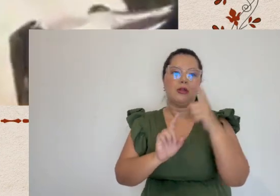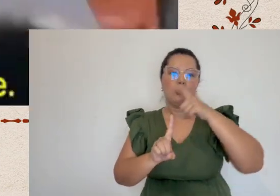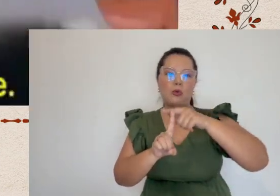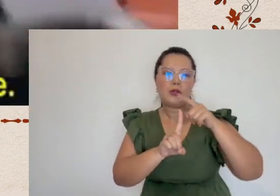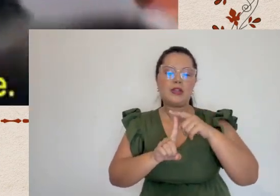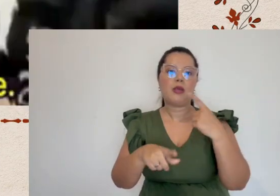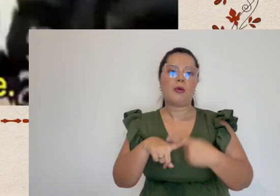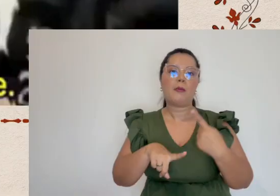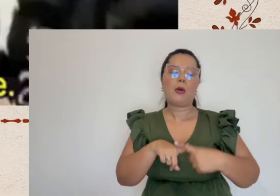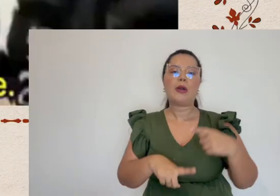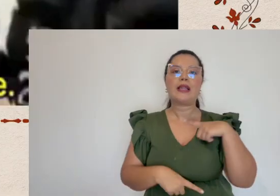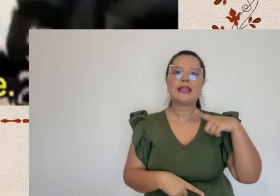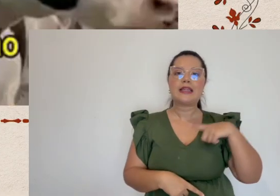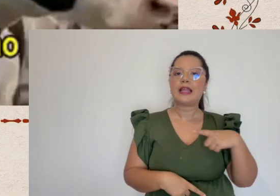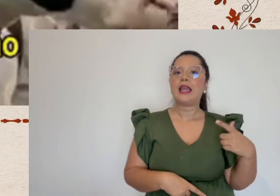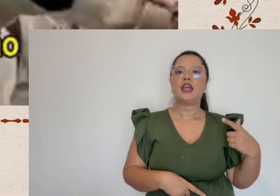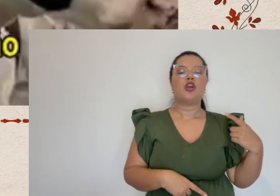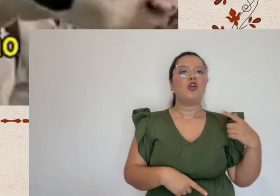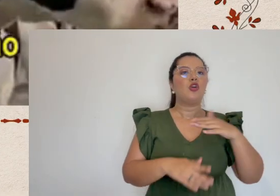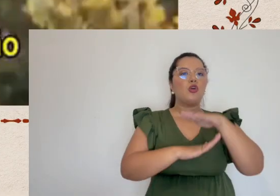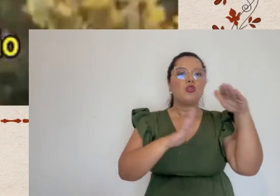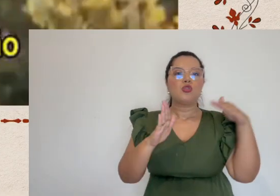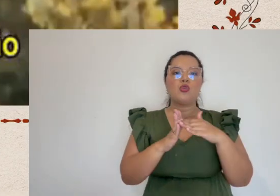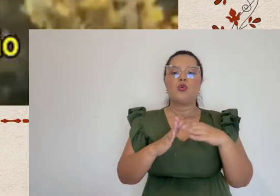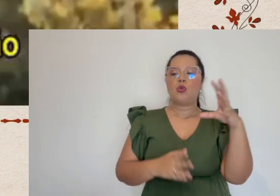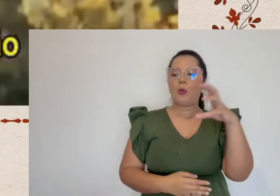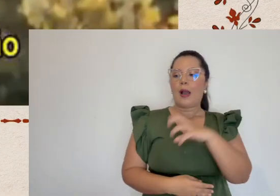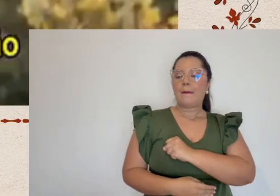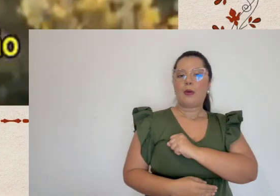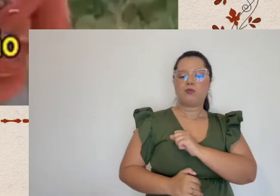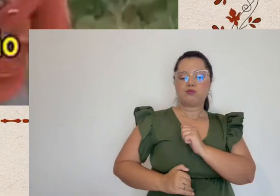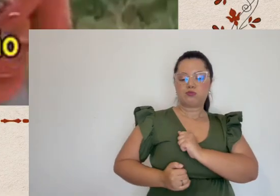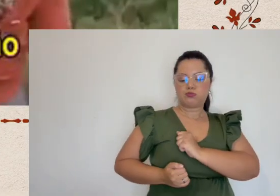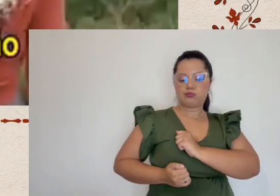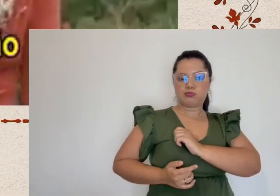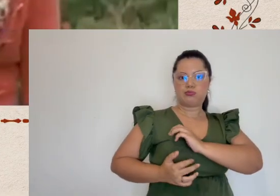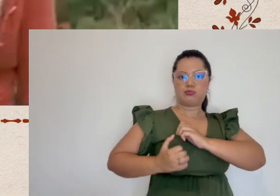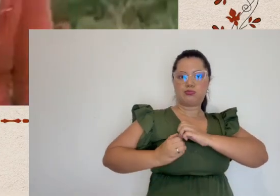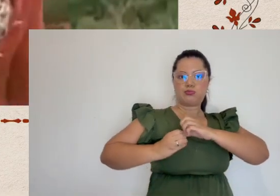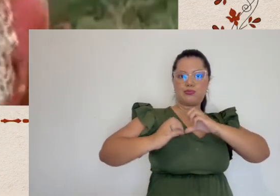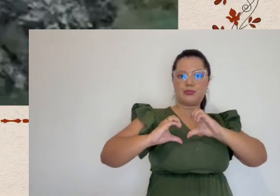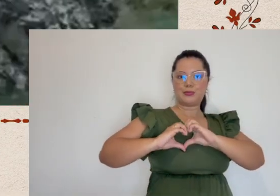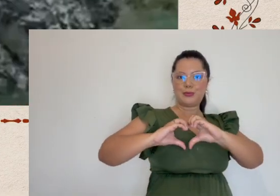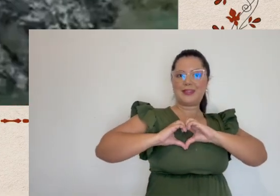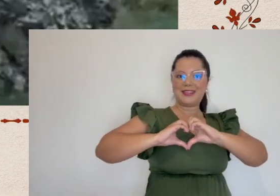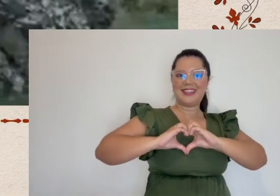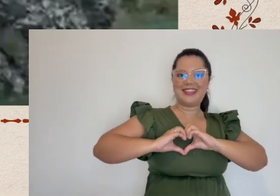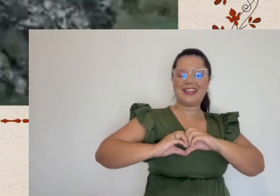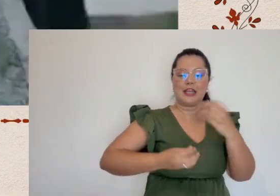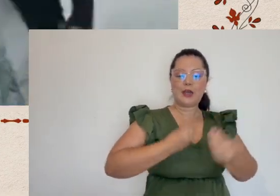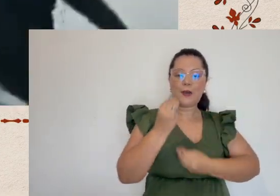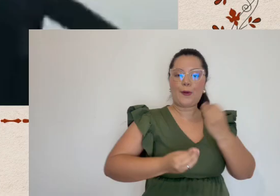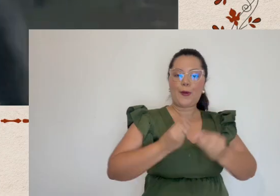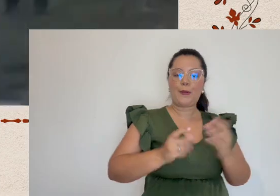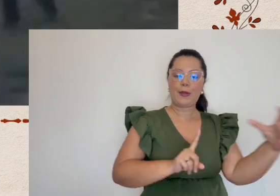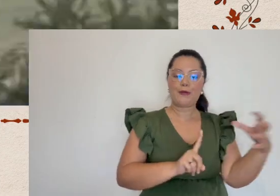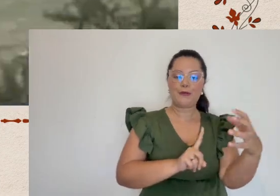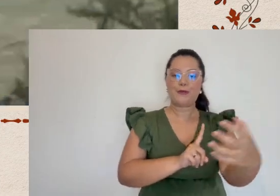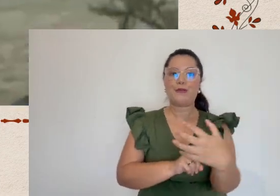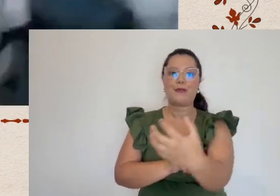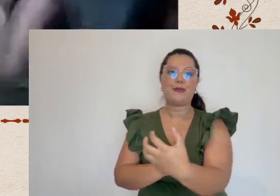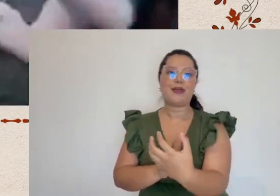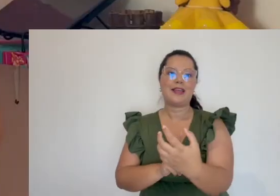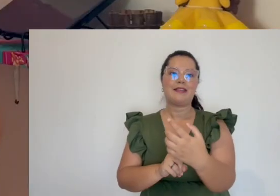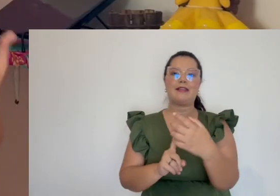tipo, porque ele traz todas as questões do amor que vai nascendo a partir das circunstâncias que os